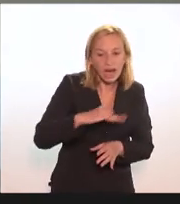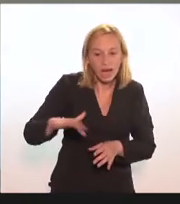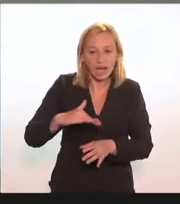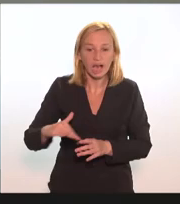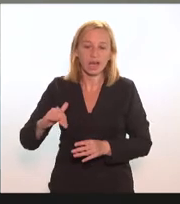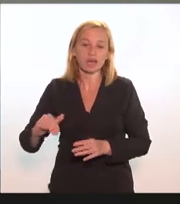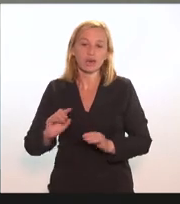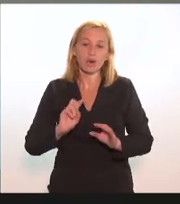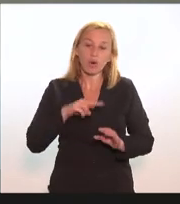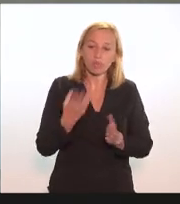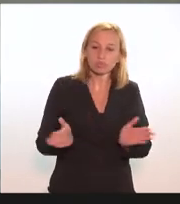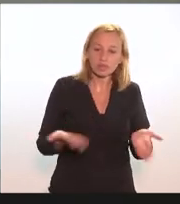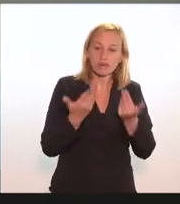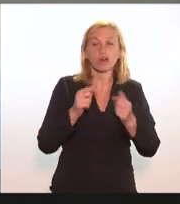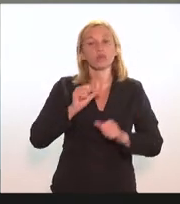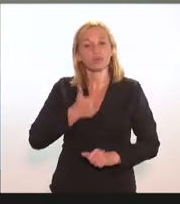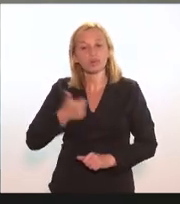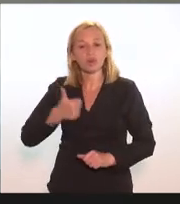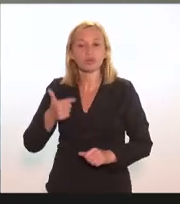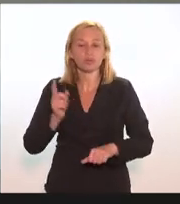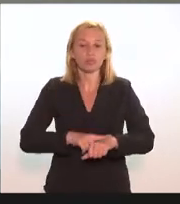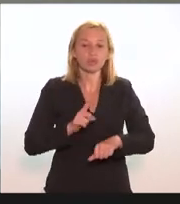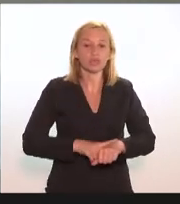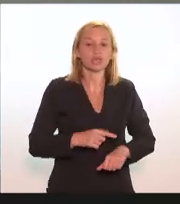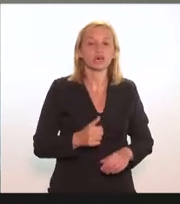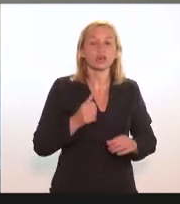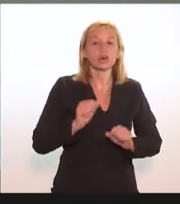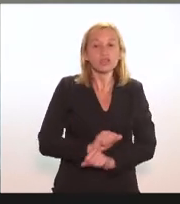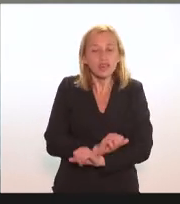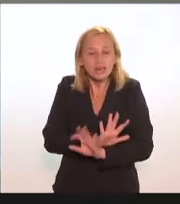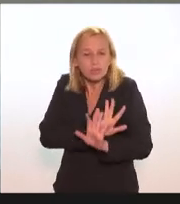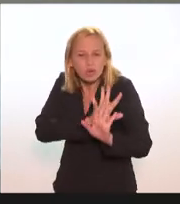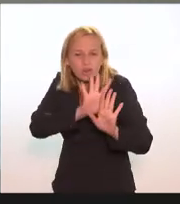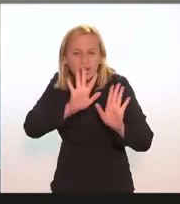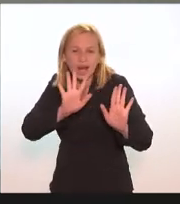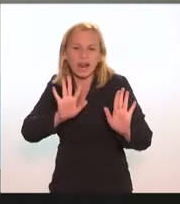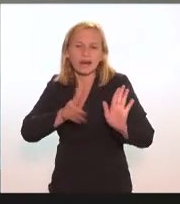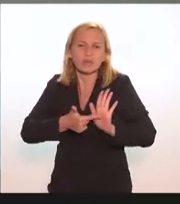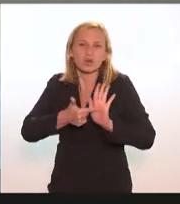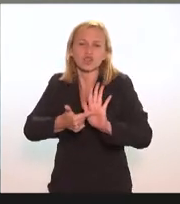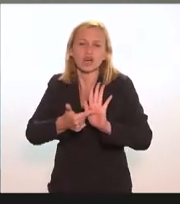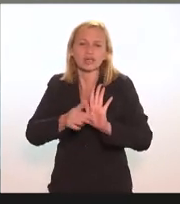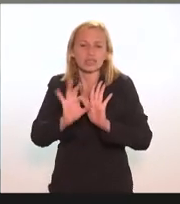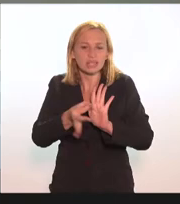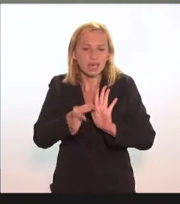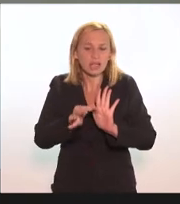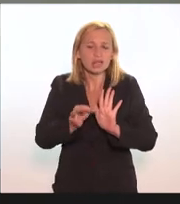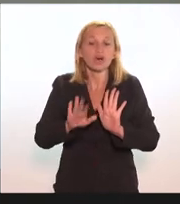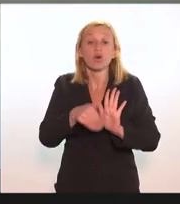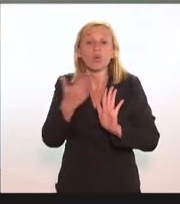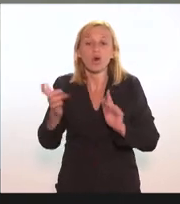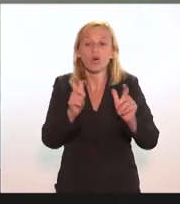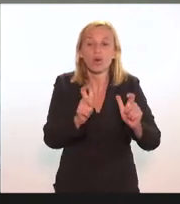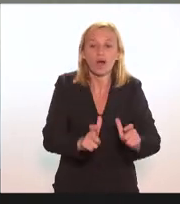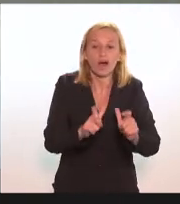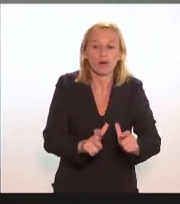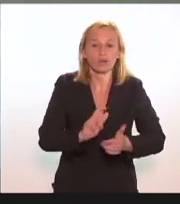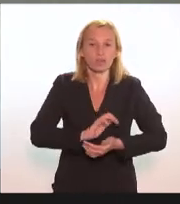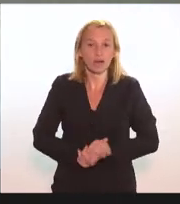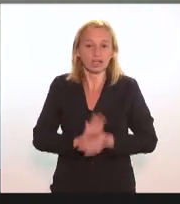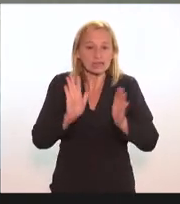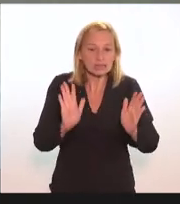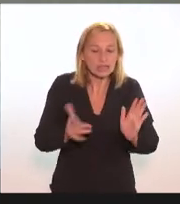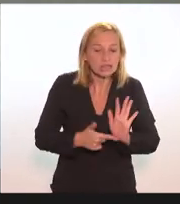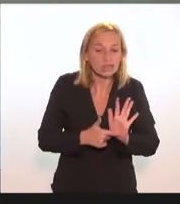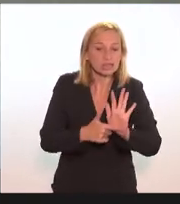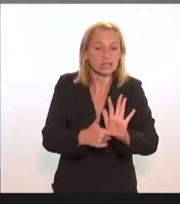produtos incentivados. Esse é o primeiro passo. Quando a gente tiver transparência nisso, efetivamente, de quais são os setores que têm incentivo